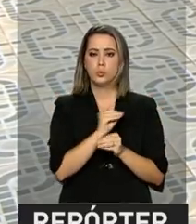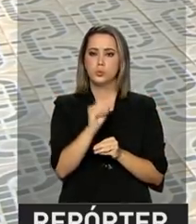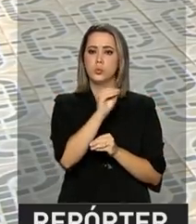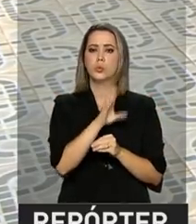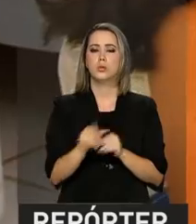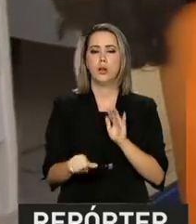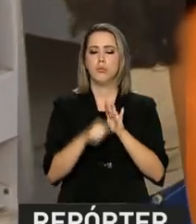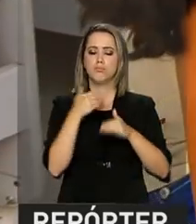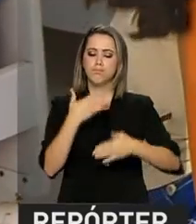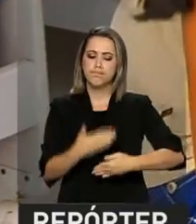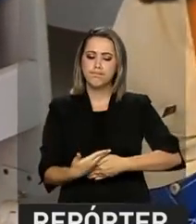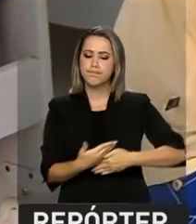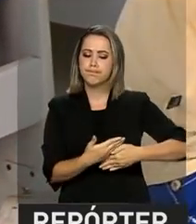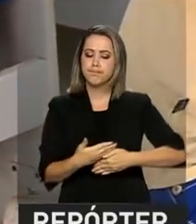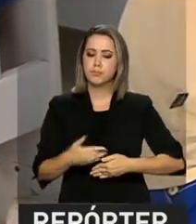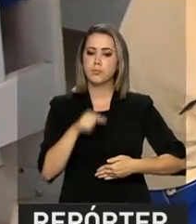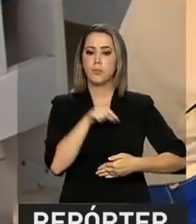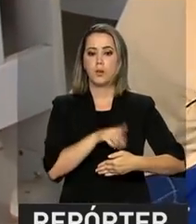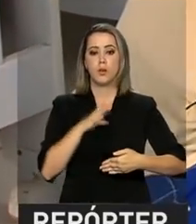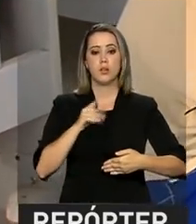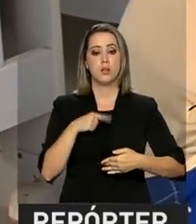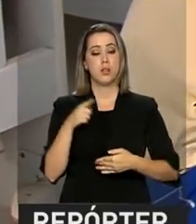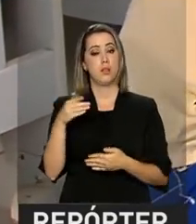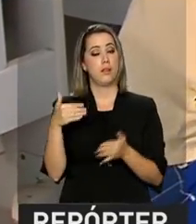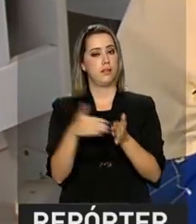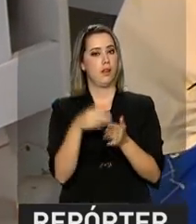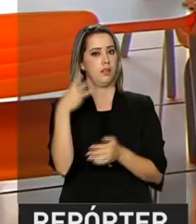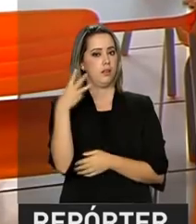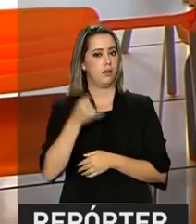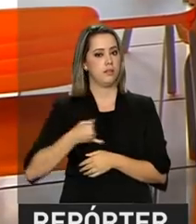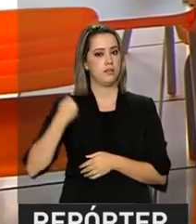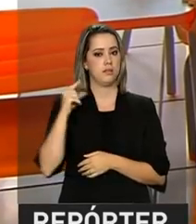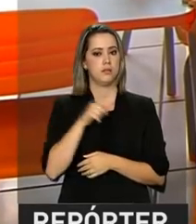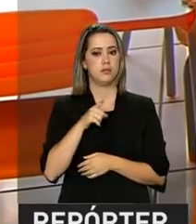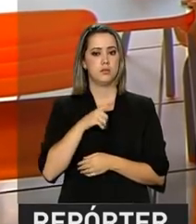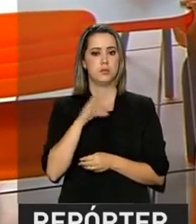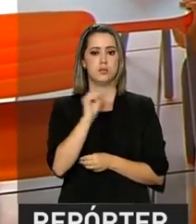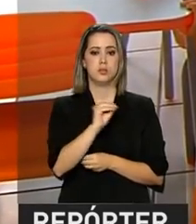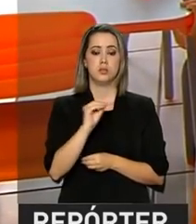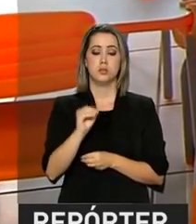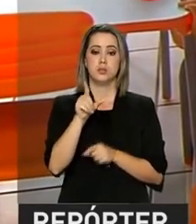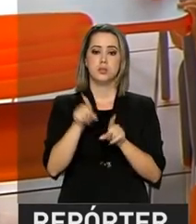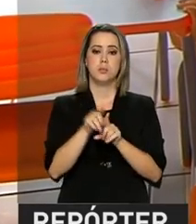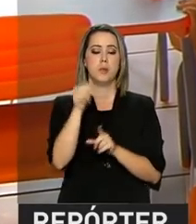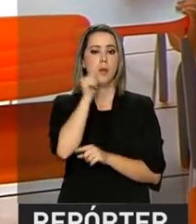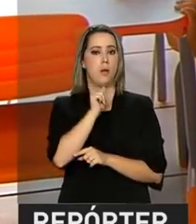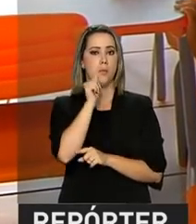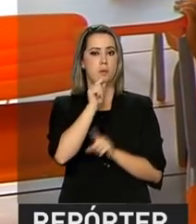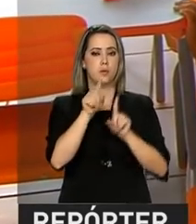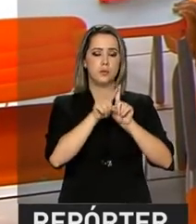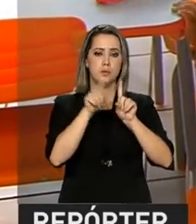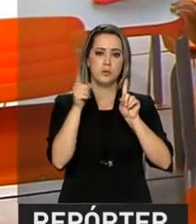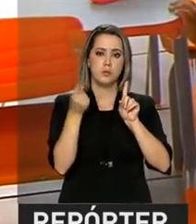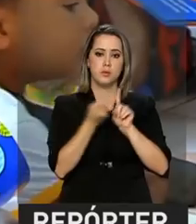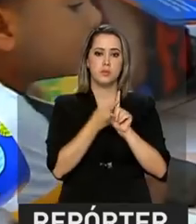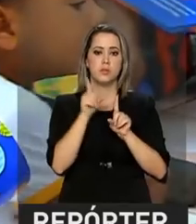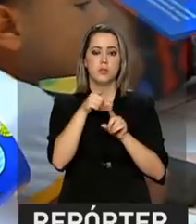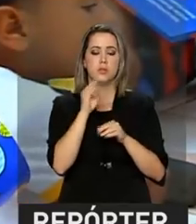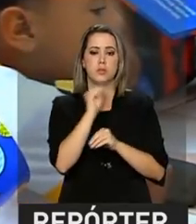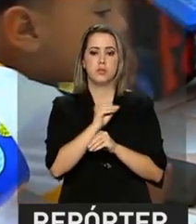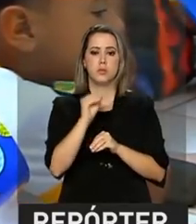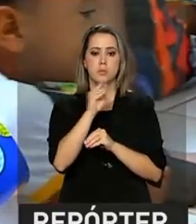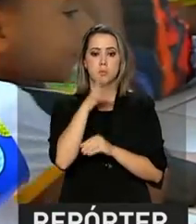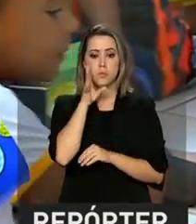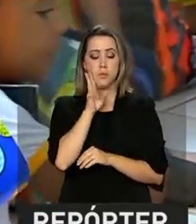primeira infância. Com o Criança Feliz, quem tem até 3 anos de idade e as gestantes que são atendidas pelo Bolsa vão contar